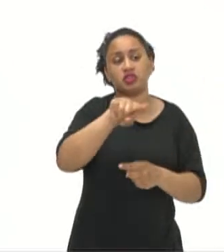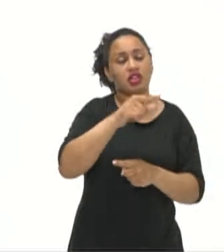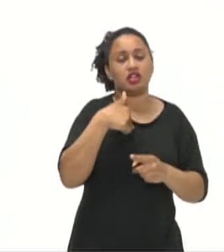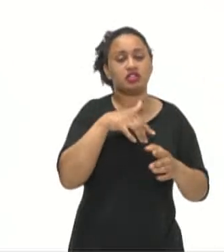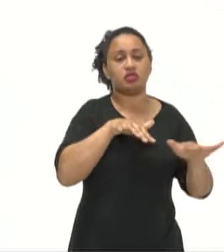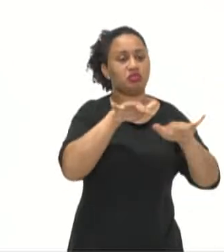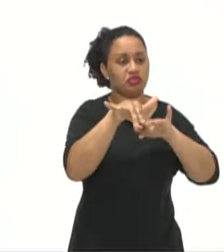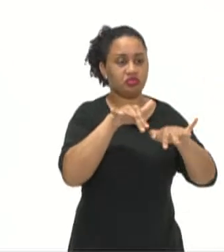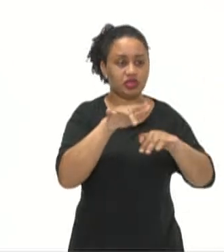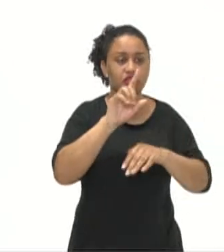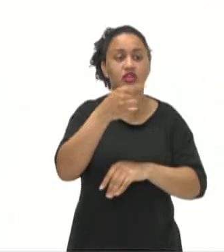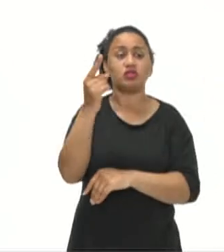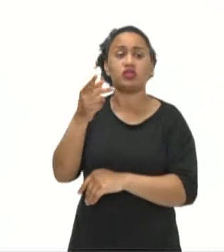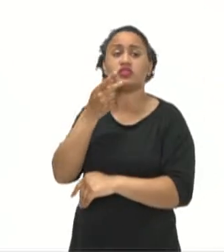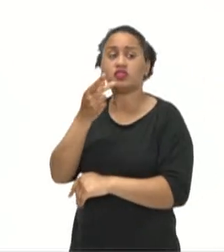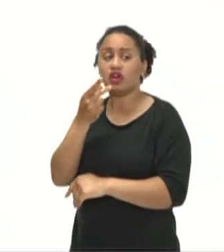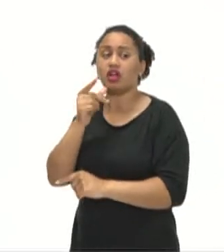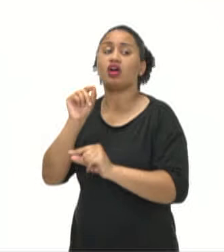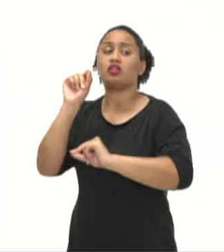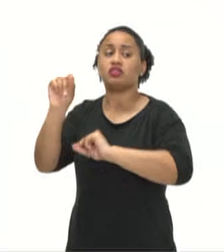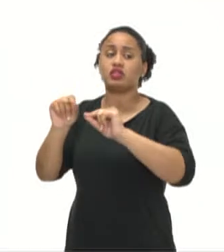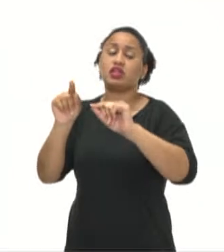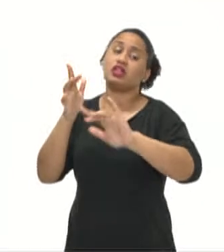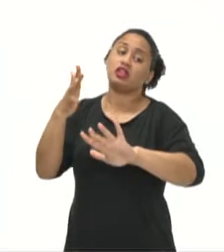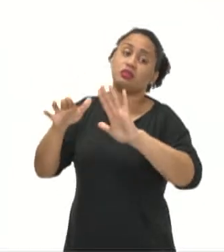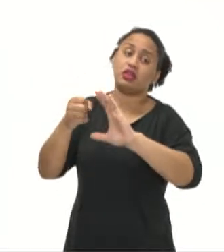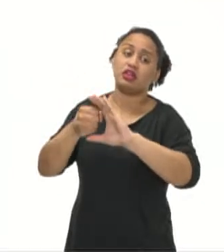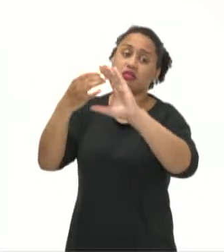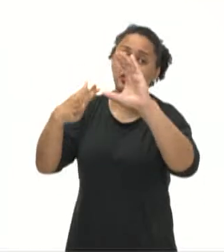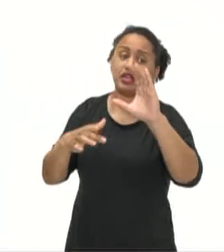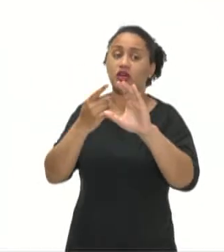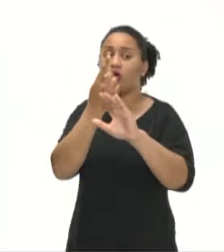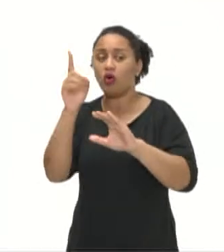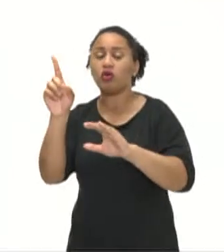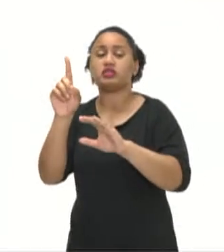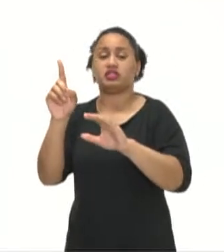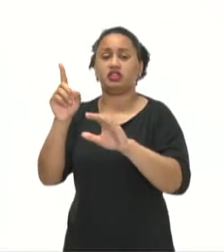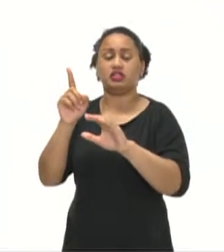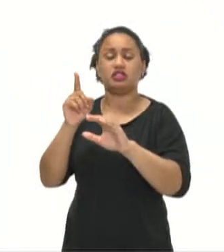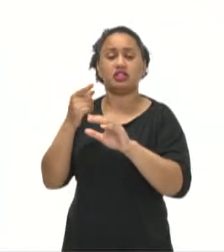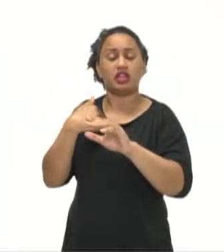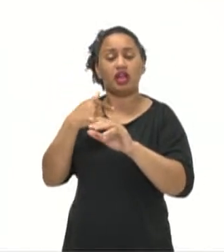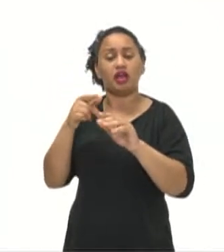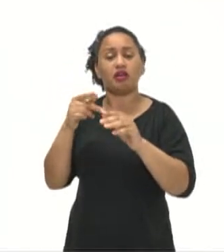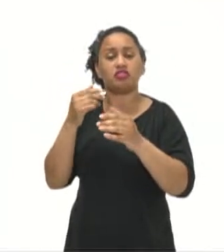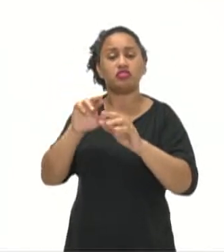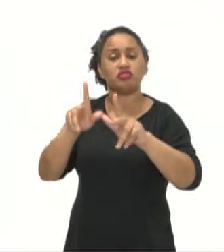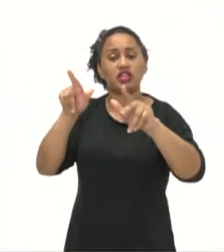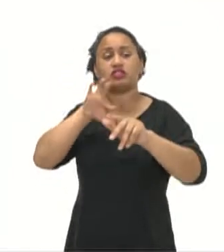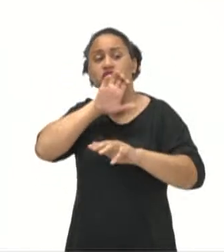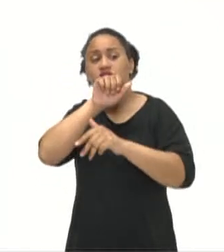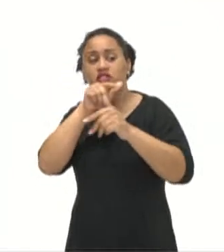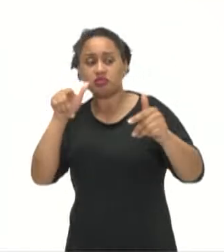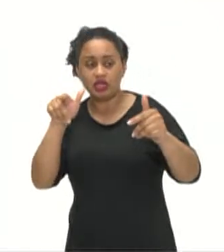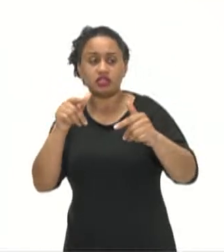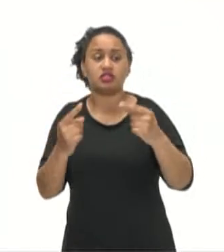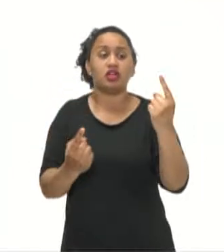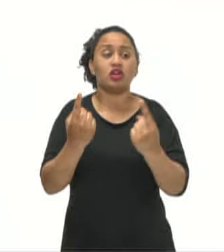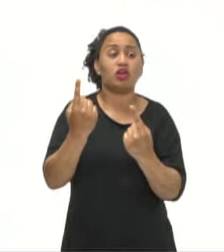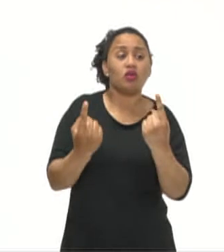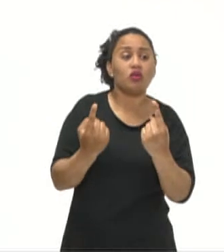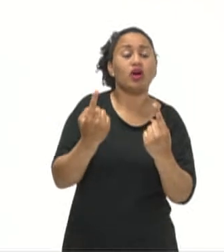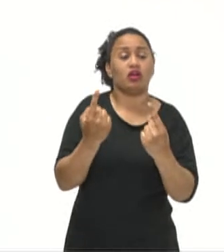se deslocam, e outro dizia que deveria ser outra característica que as diferenciava dos outros